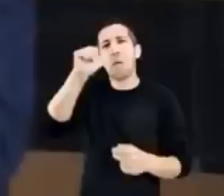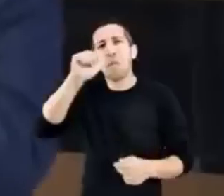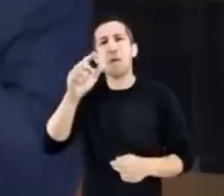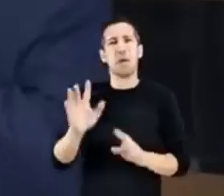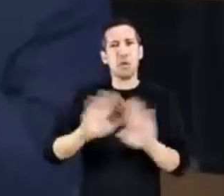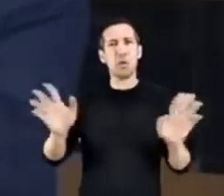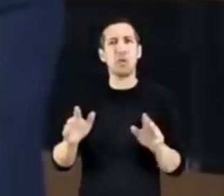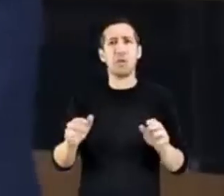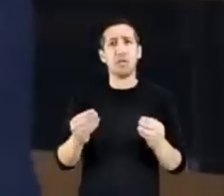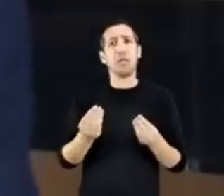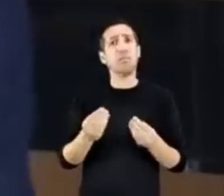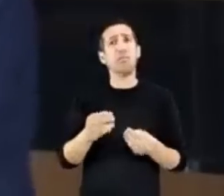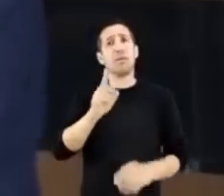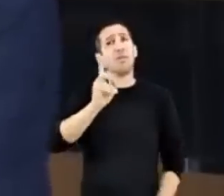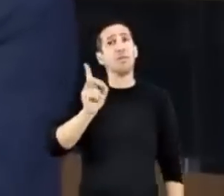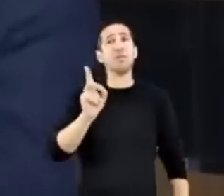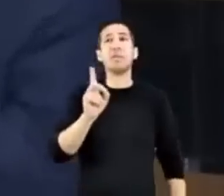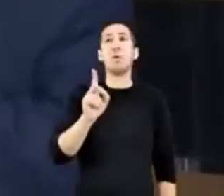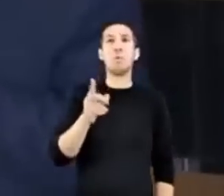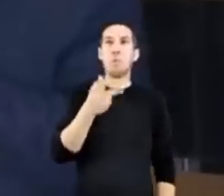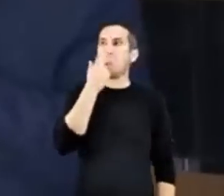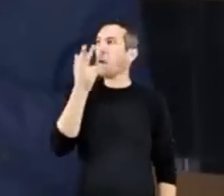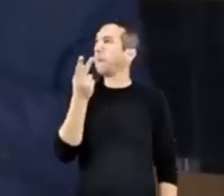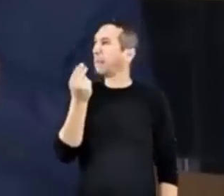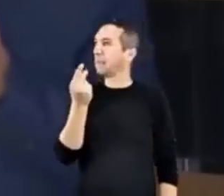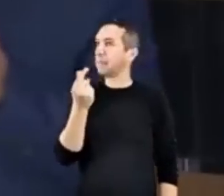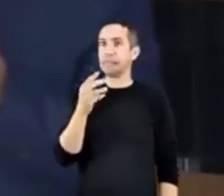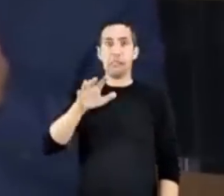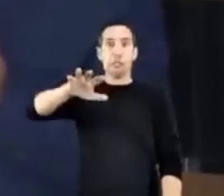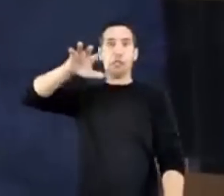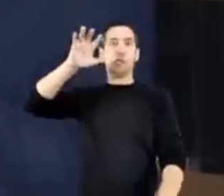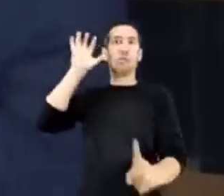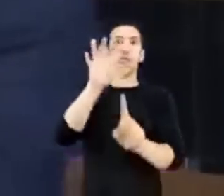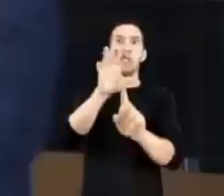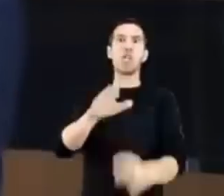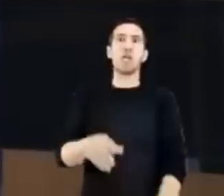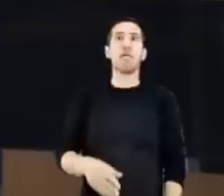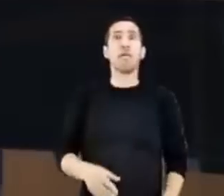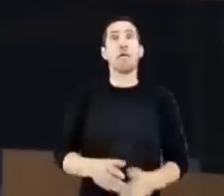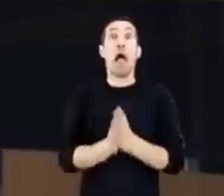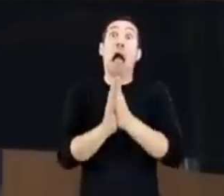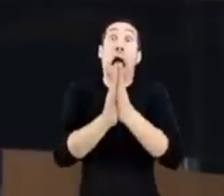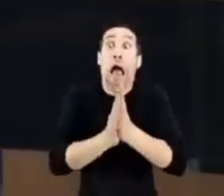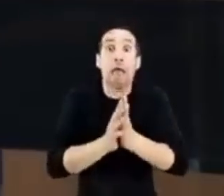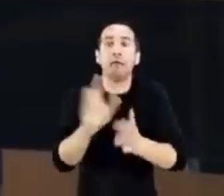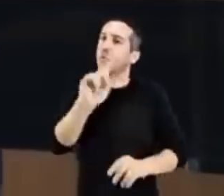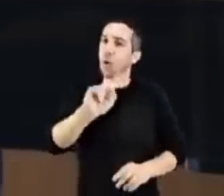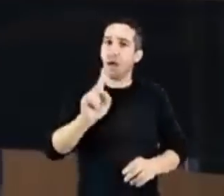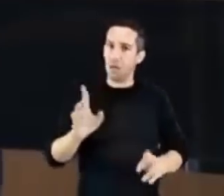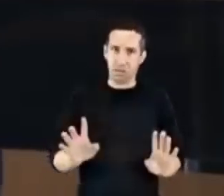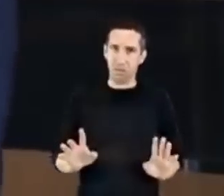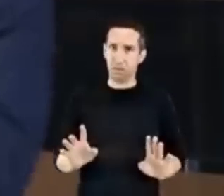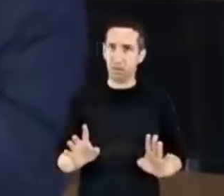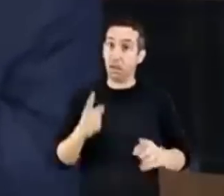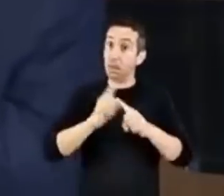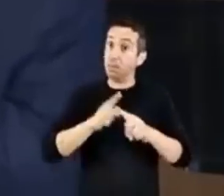entrega a Jesus não é uma pelação usando uma expressão pejorativa não é uma questão de que o que está em